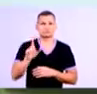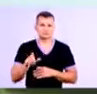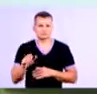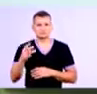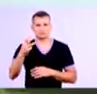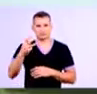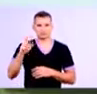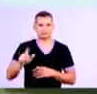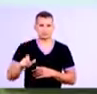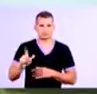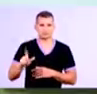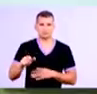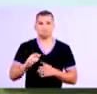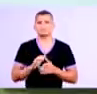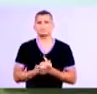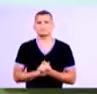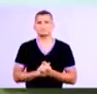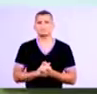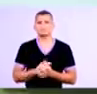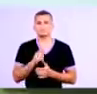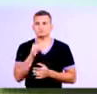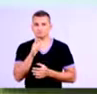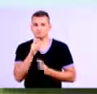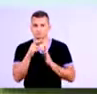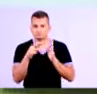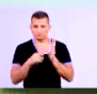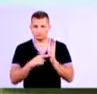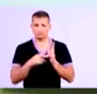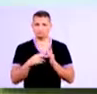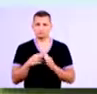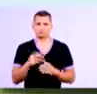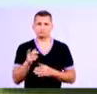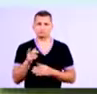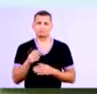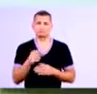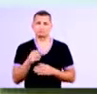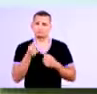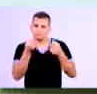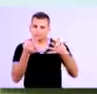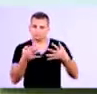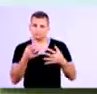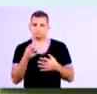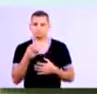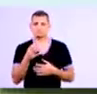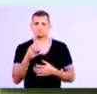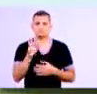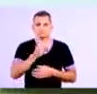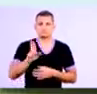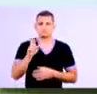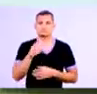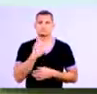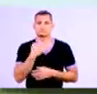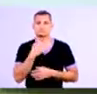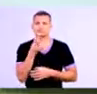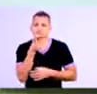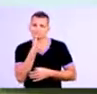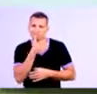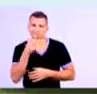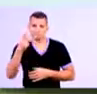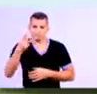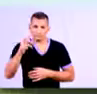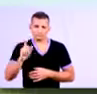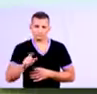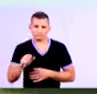lá ela fala que o usuário ele não pode demorar mais que 3 cliques para poder chegar onde ele